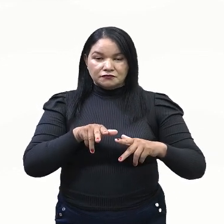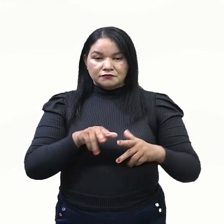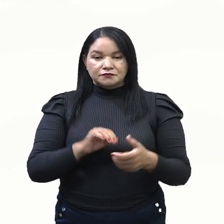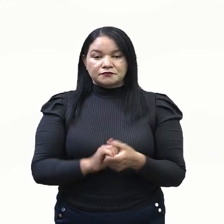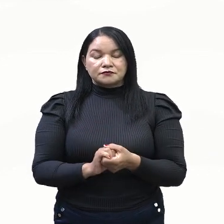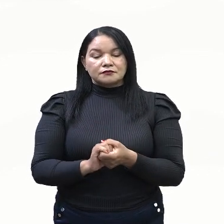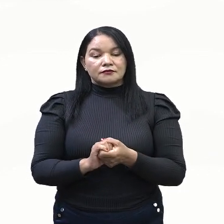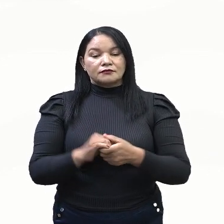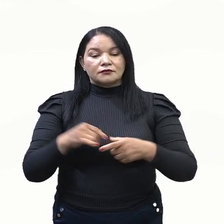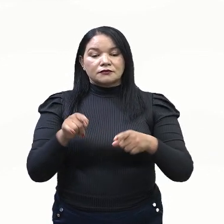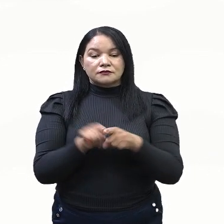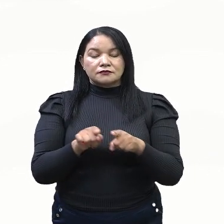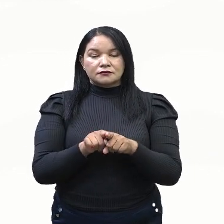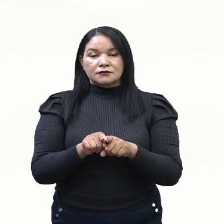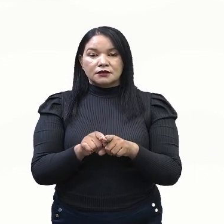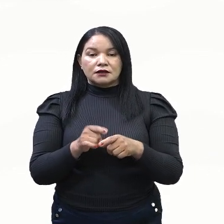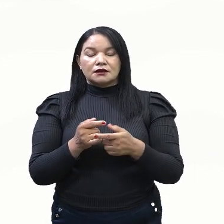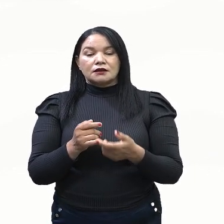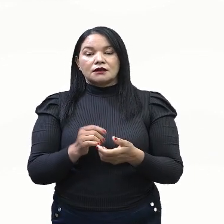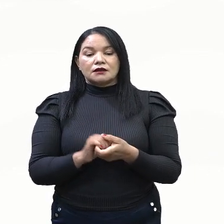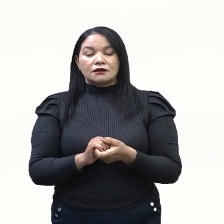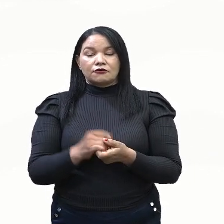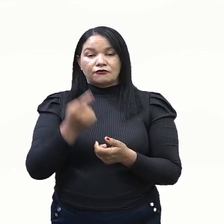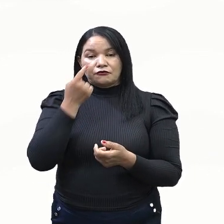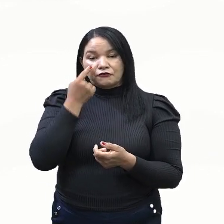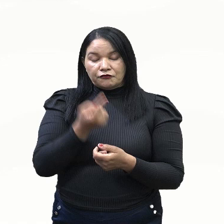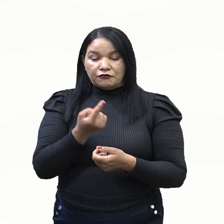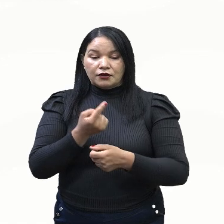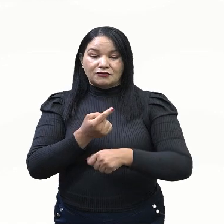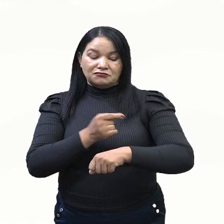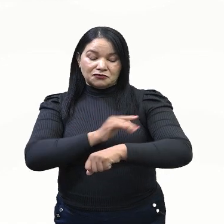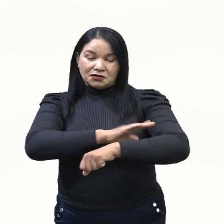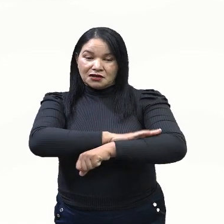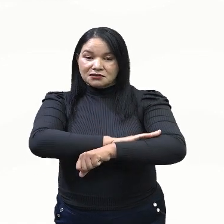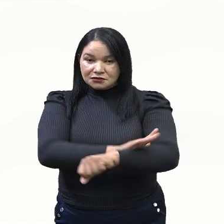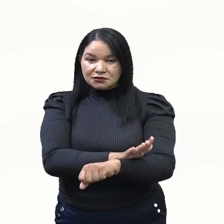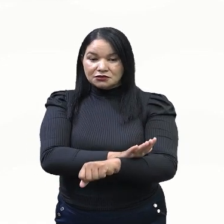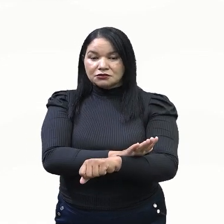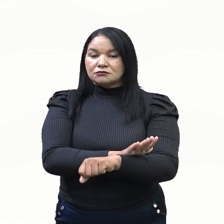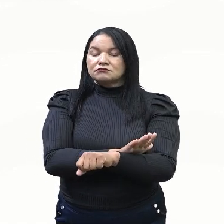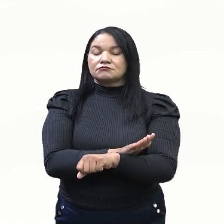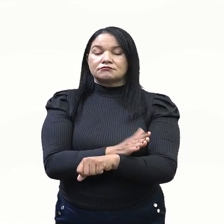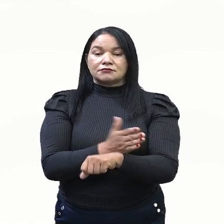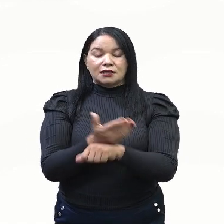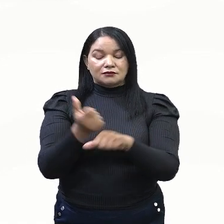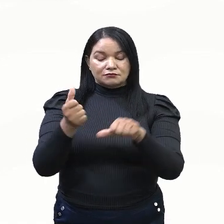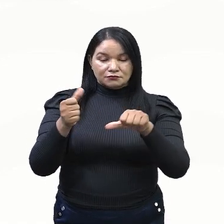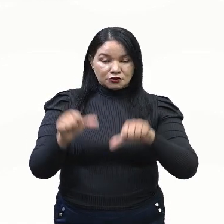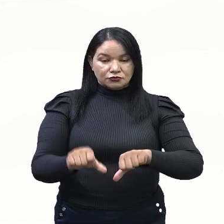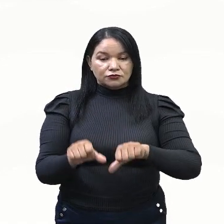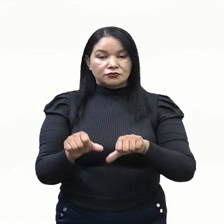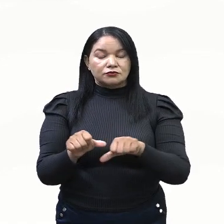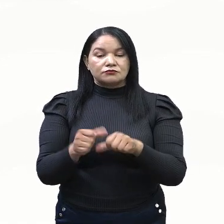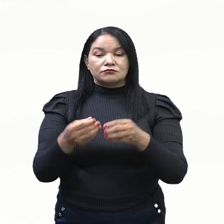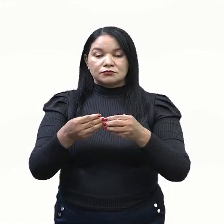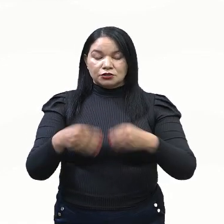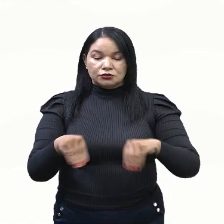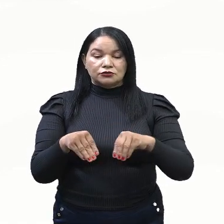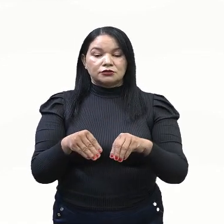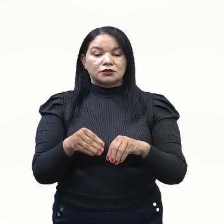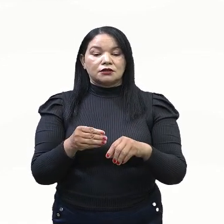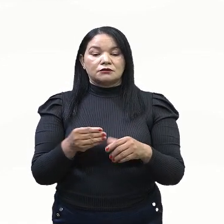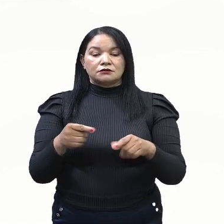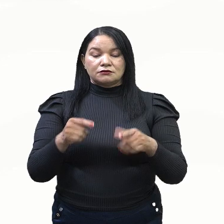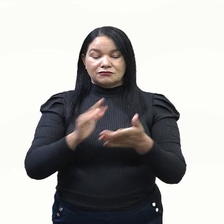observar, aí no caso, a prática do racismo, né, que é uma força poderosa de exclusão e